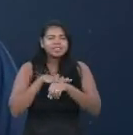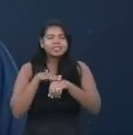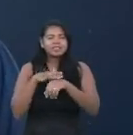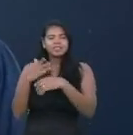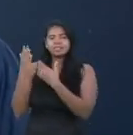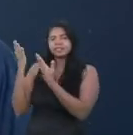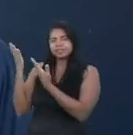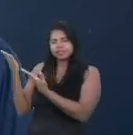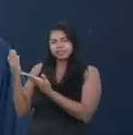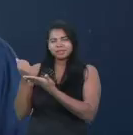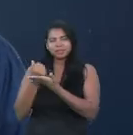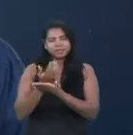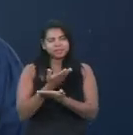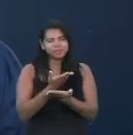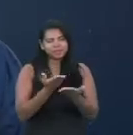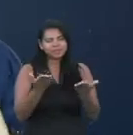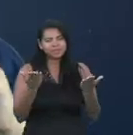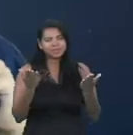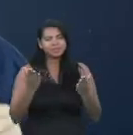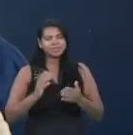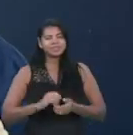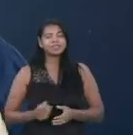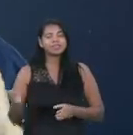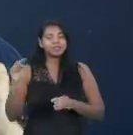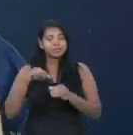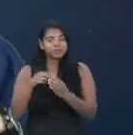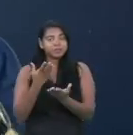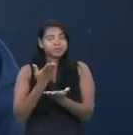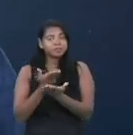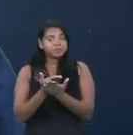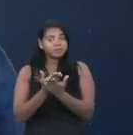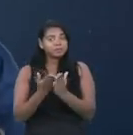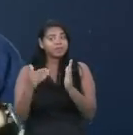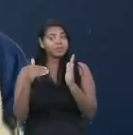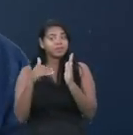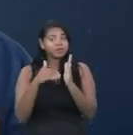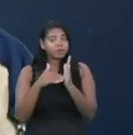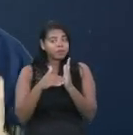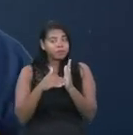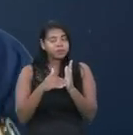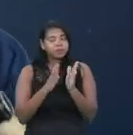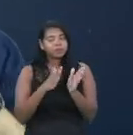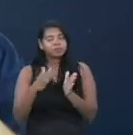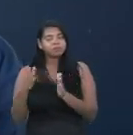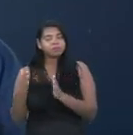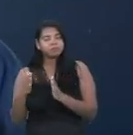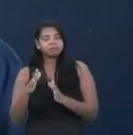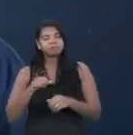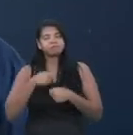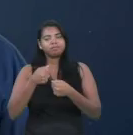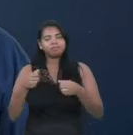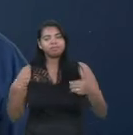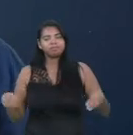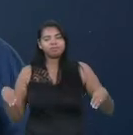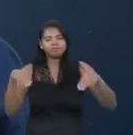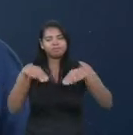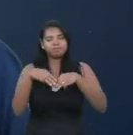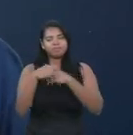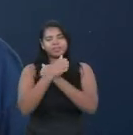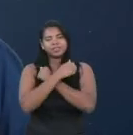o maior prazer de te ajudar. Daqui a pouquinho nós voltamos para a última parte do nosso módulo de força magnética.